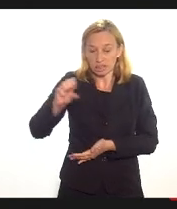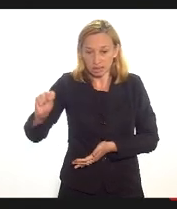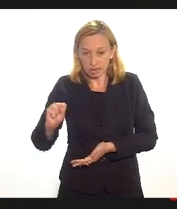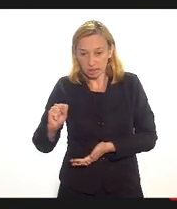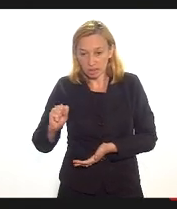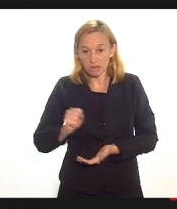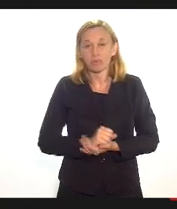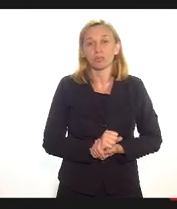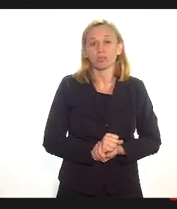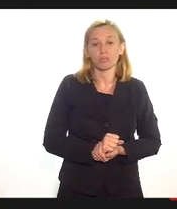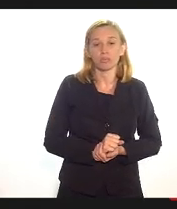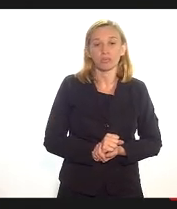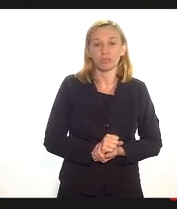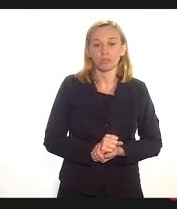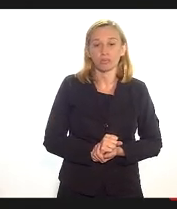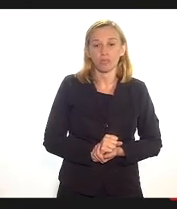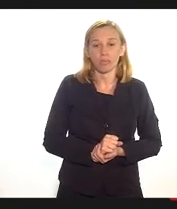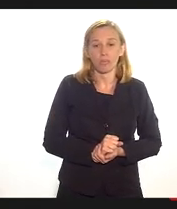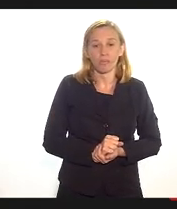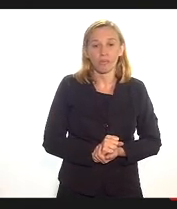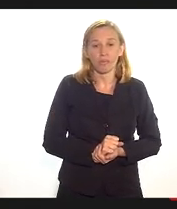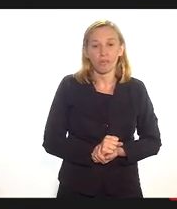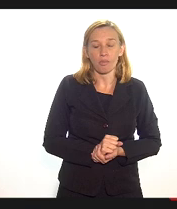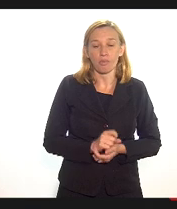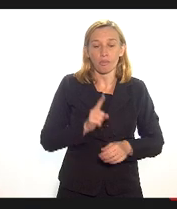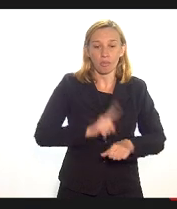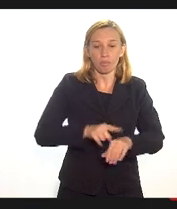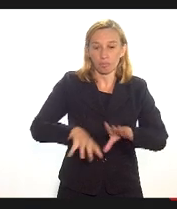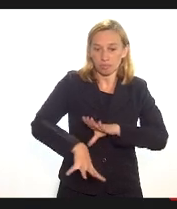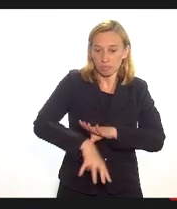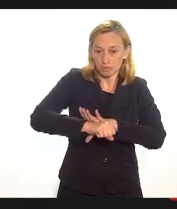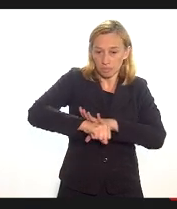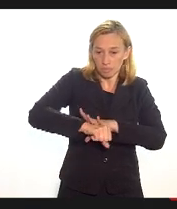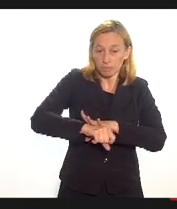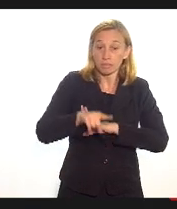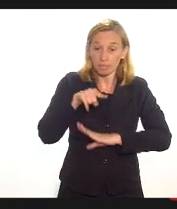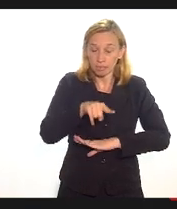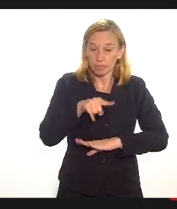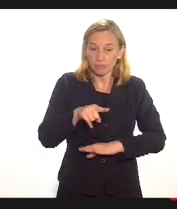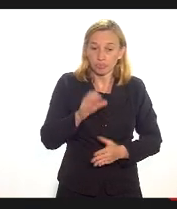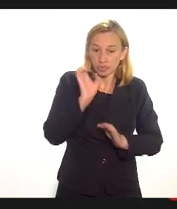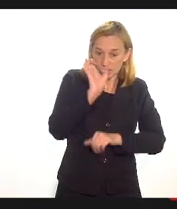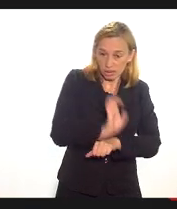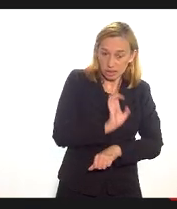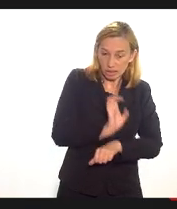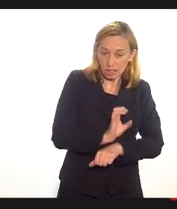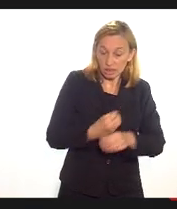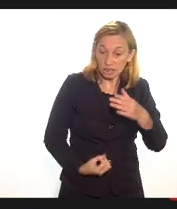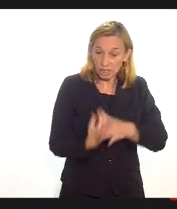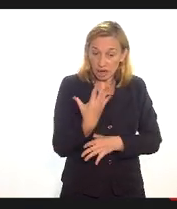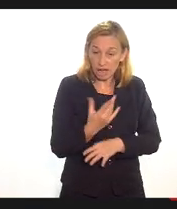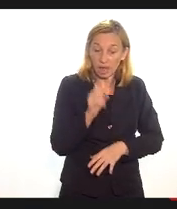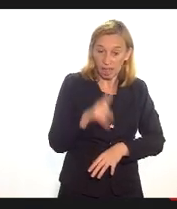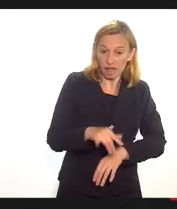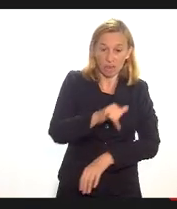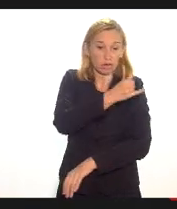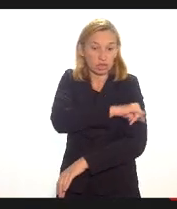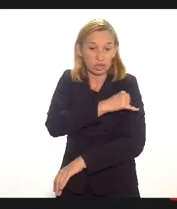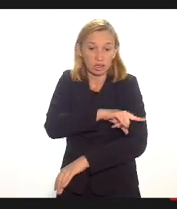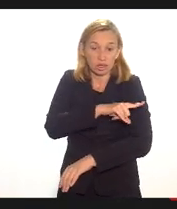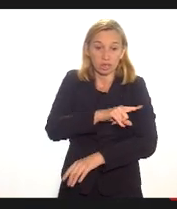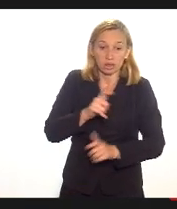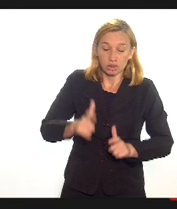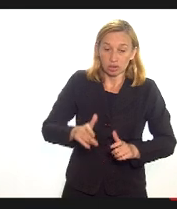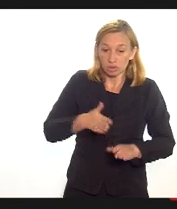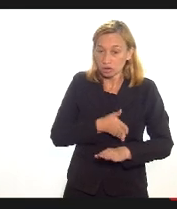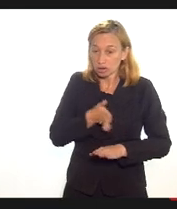ICMS na extração, porque aí o estado de origem seria o Rio de Janeiro e o estado de destino